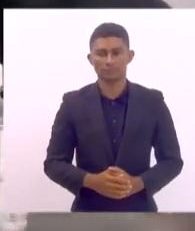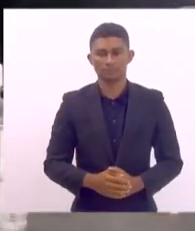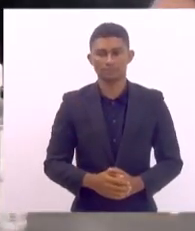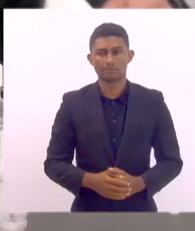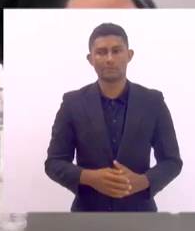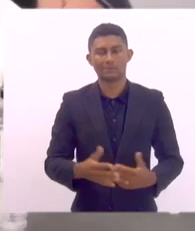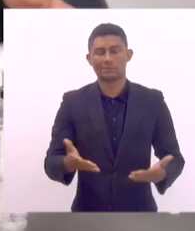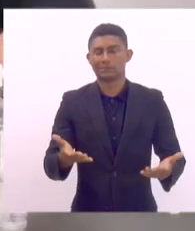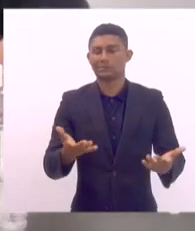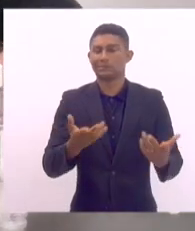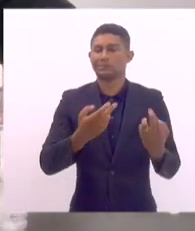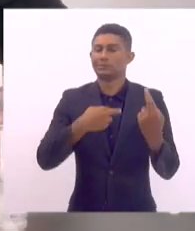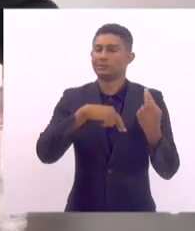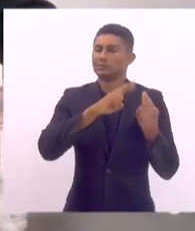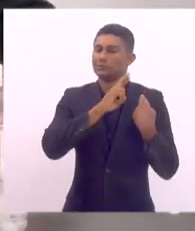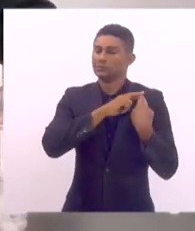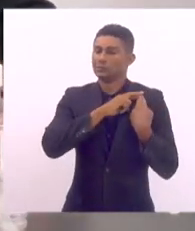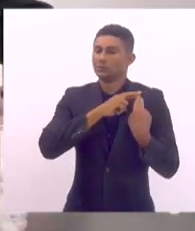É muita irresponsabilidade.